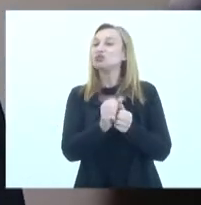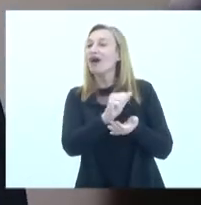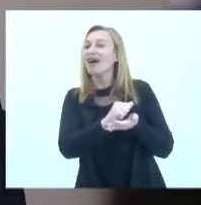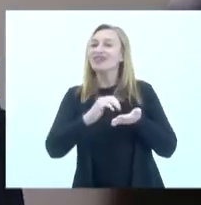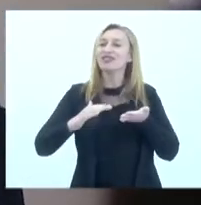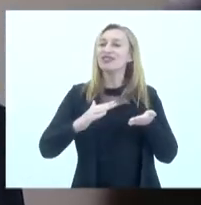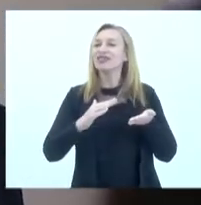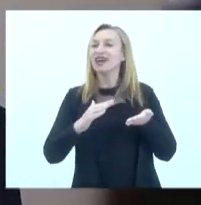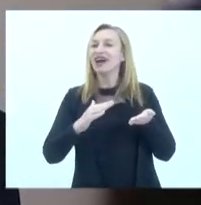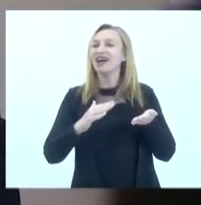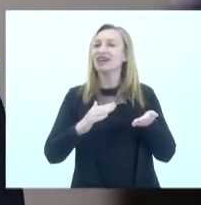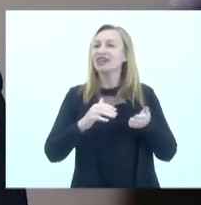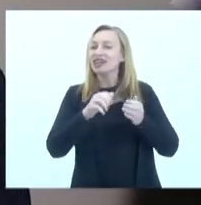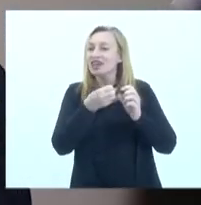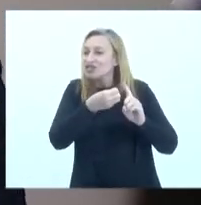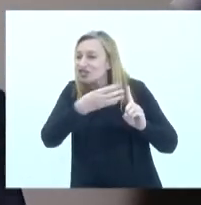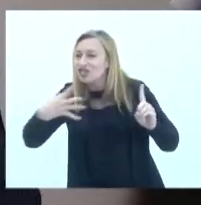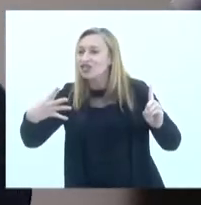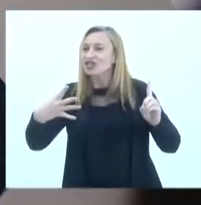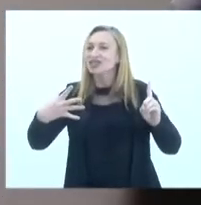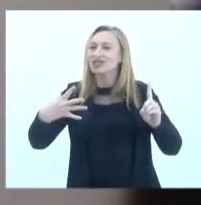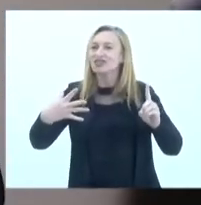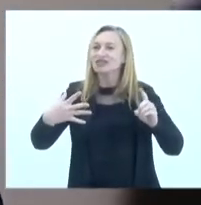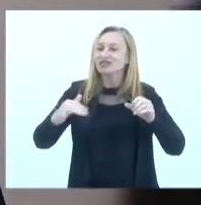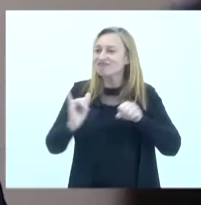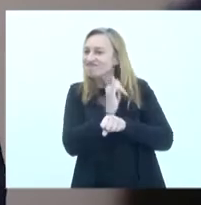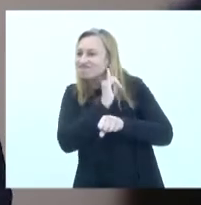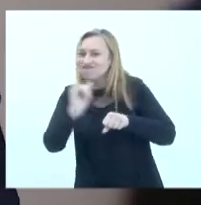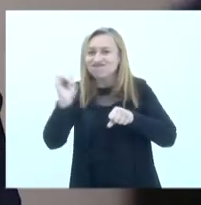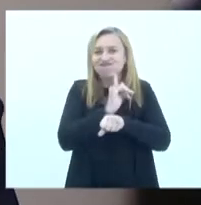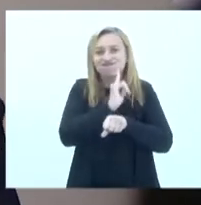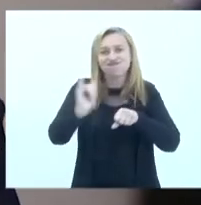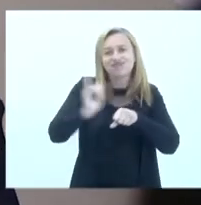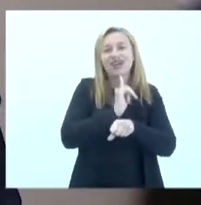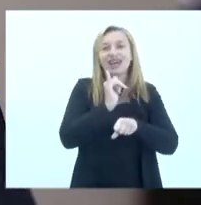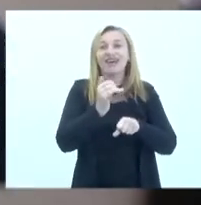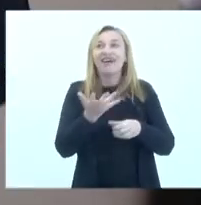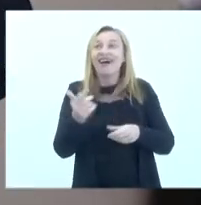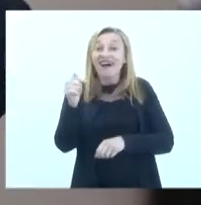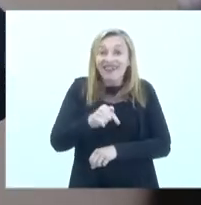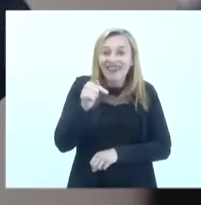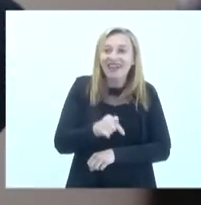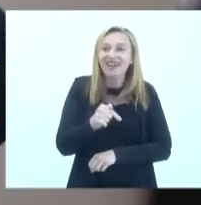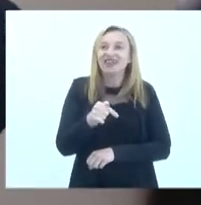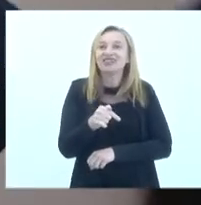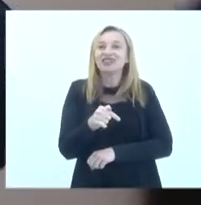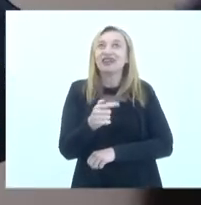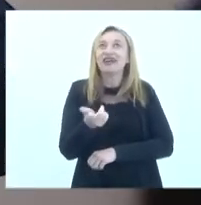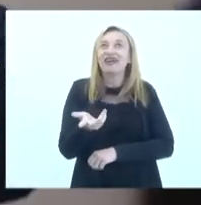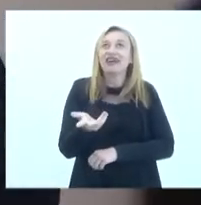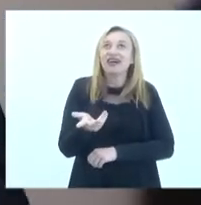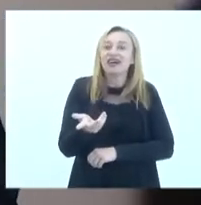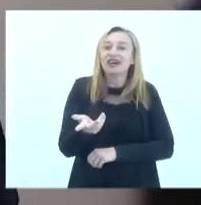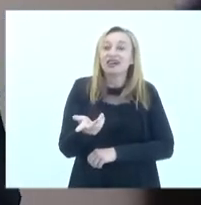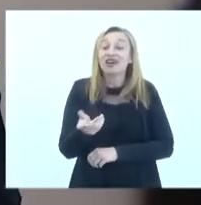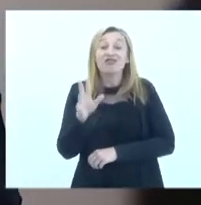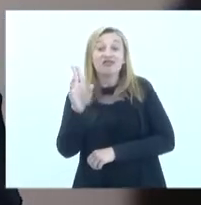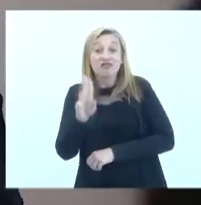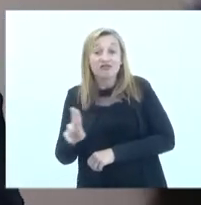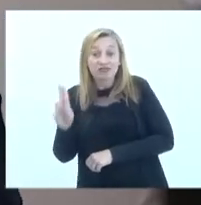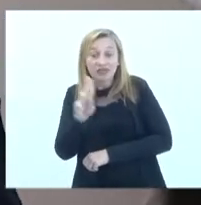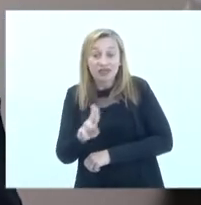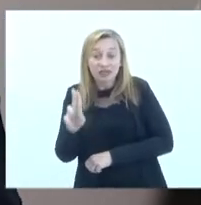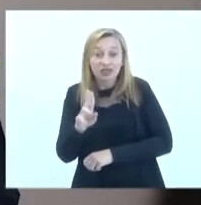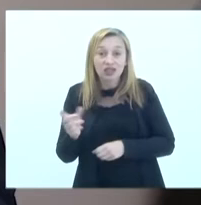atividades de extensão, articulações aqui da faculdade